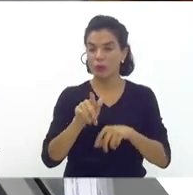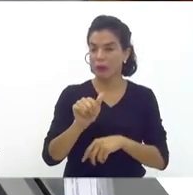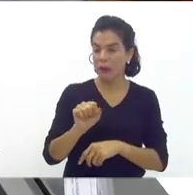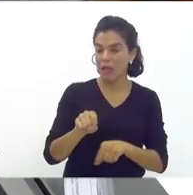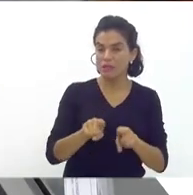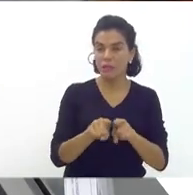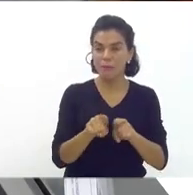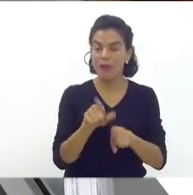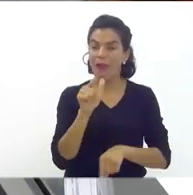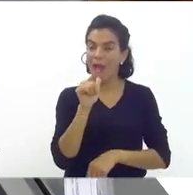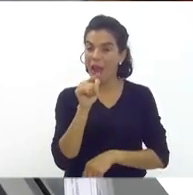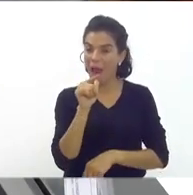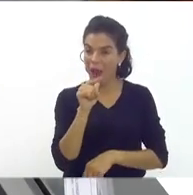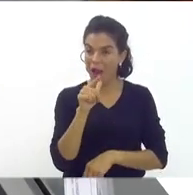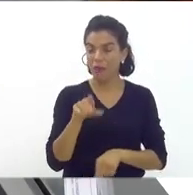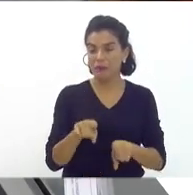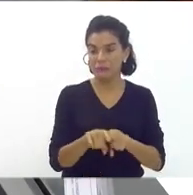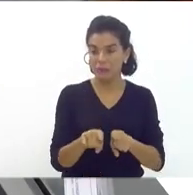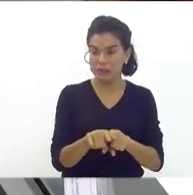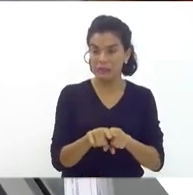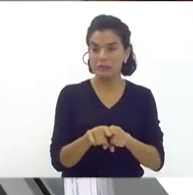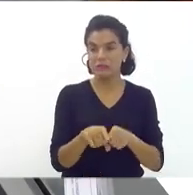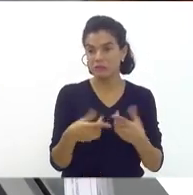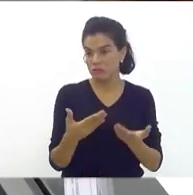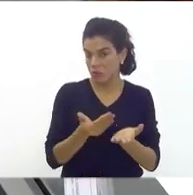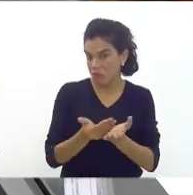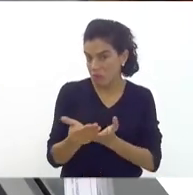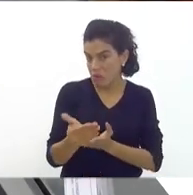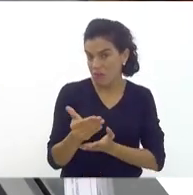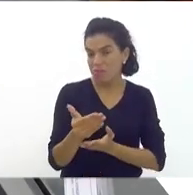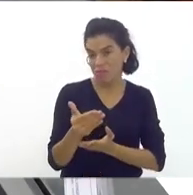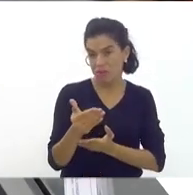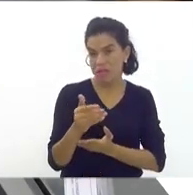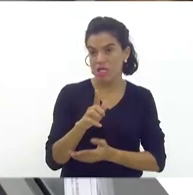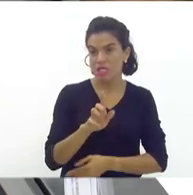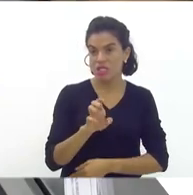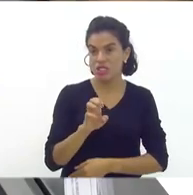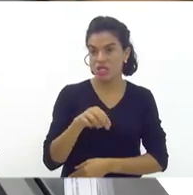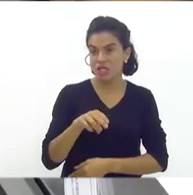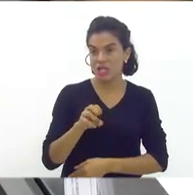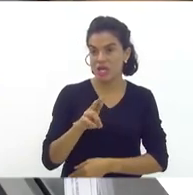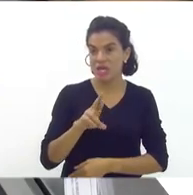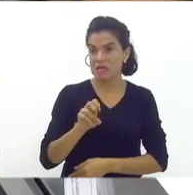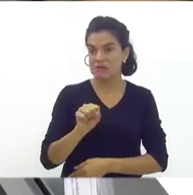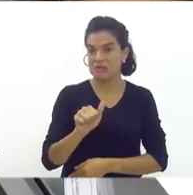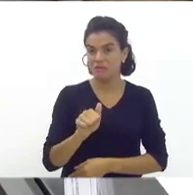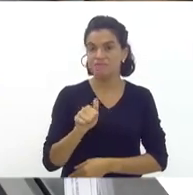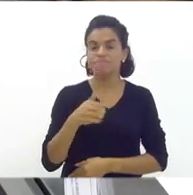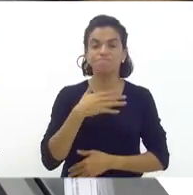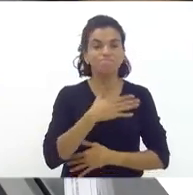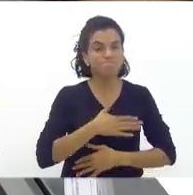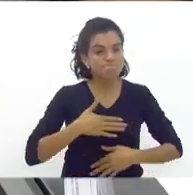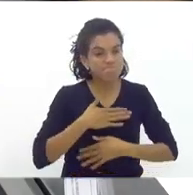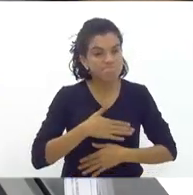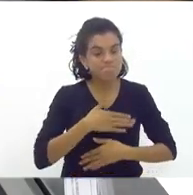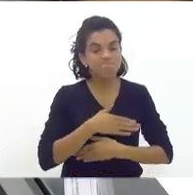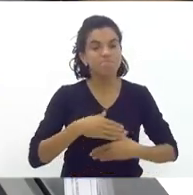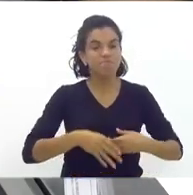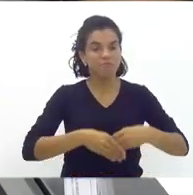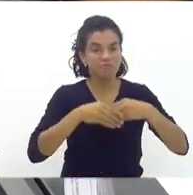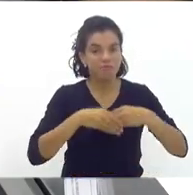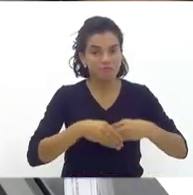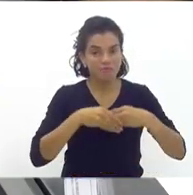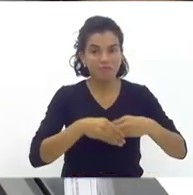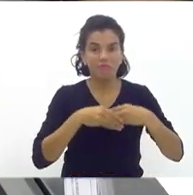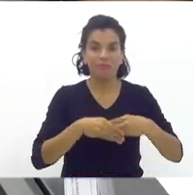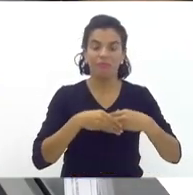da água e saneamento Então se a gente puder começar pela pela janela da presidente cumprimentando uma excelência mais uma vez a gente puder ouvir da